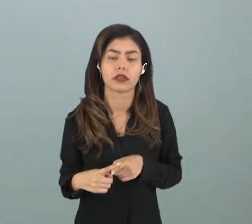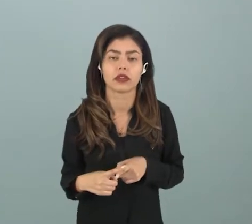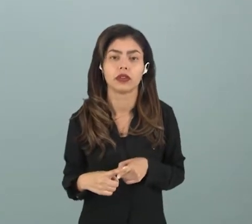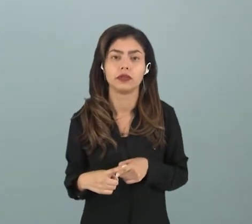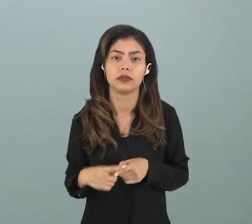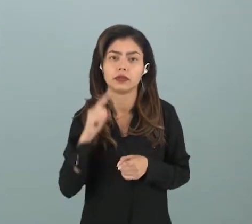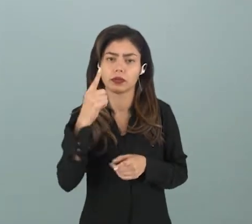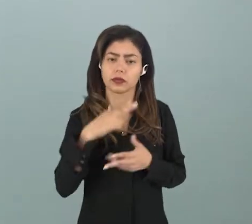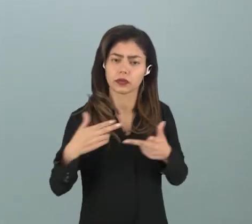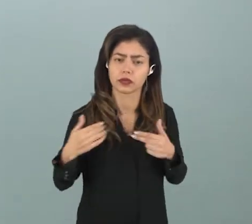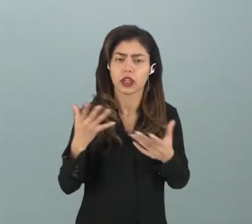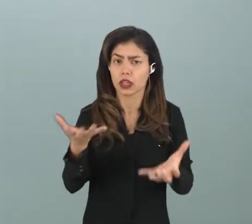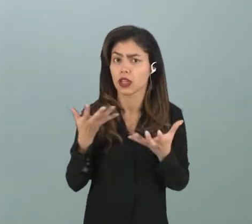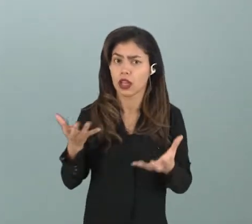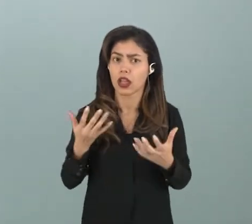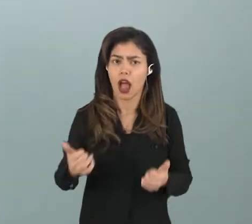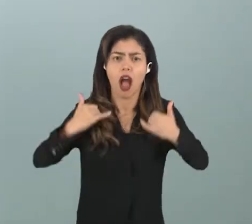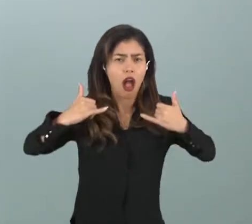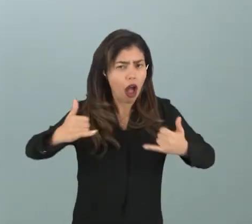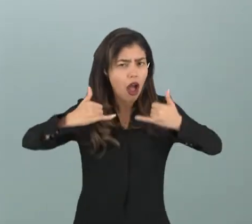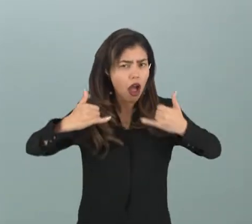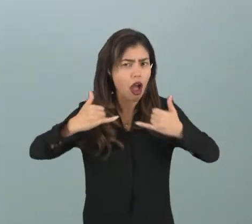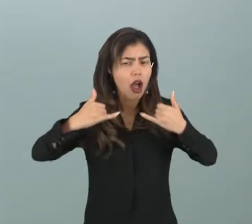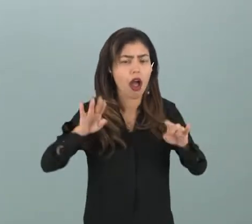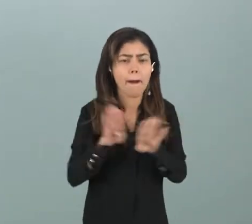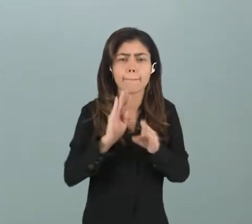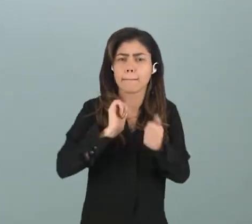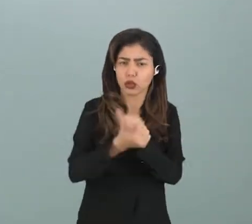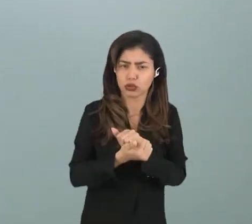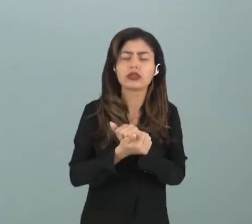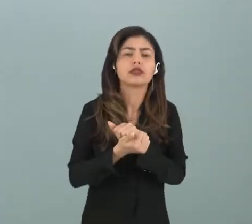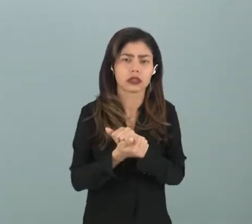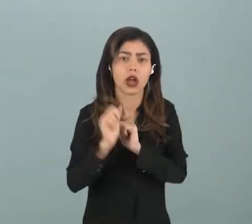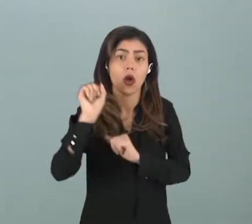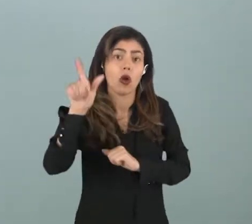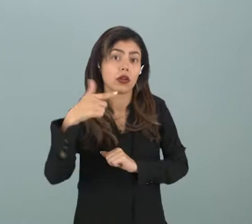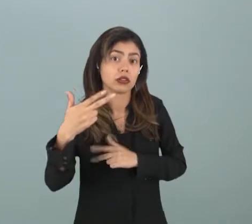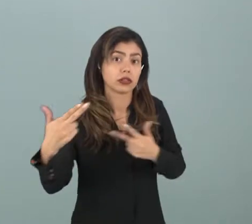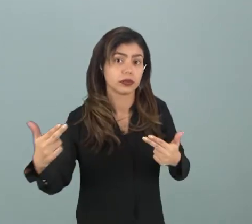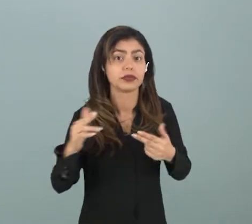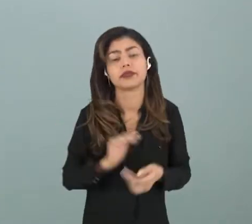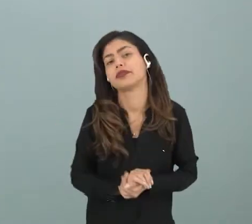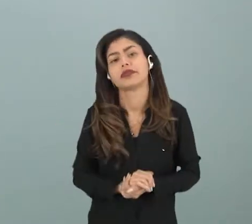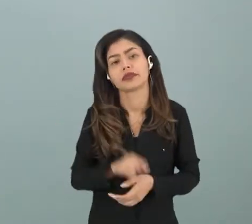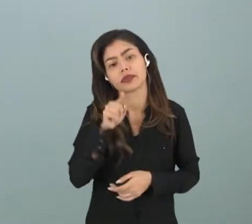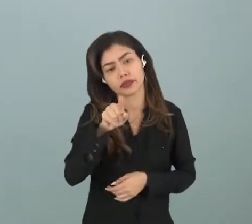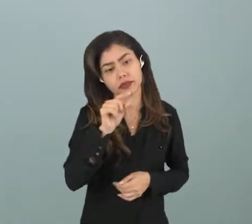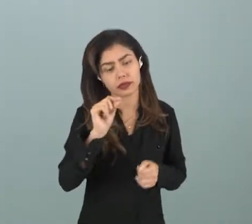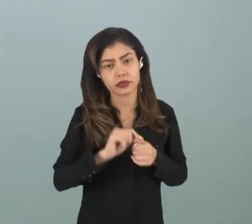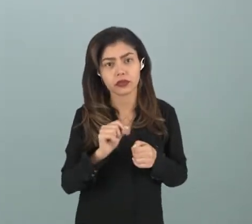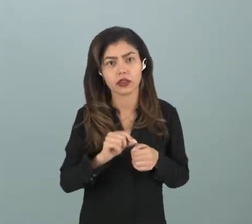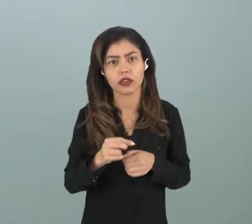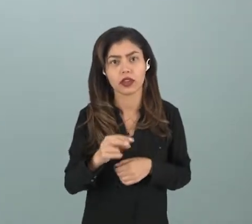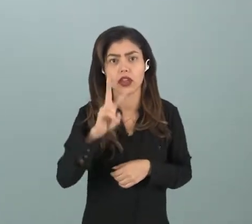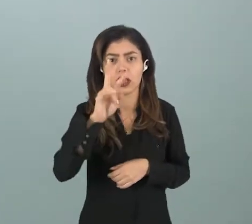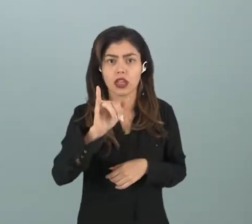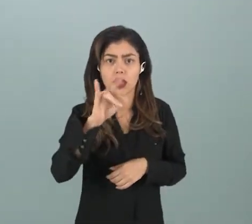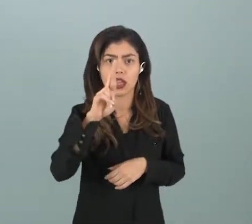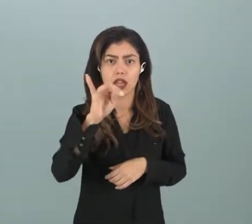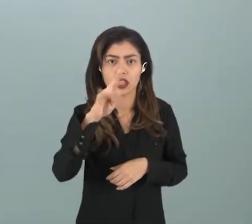uma coisa é você querer uma adrenalina e praticar um esporte de aventura, outra coisa é você ser